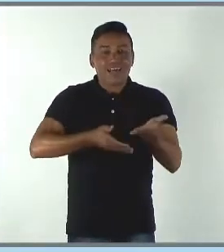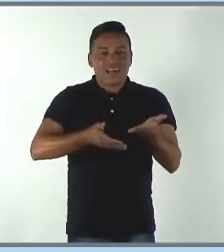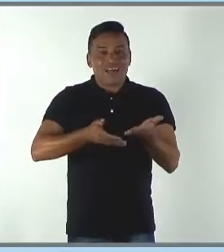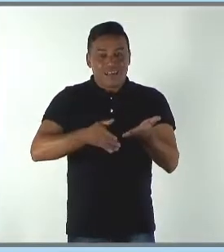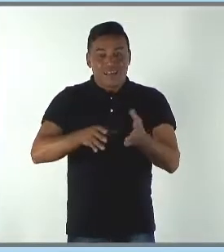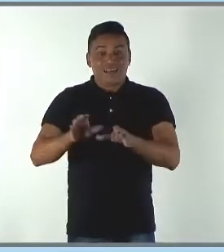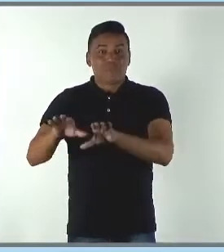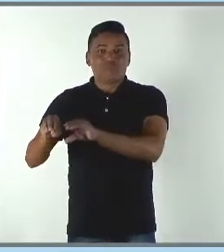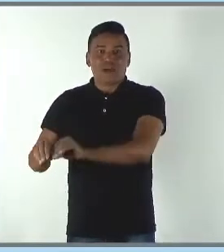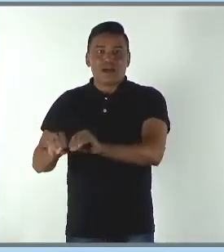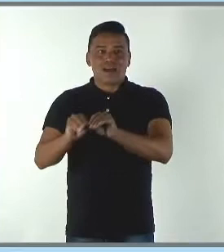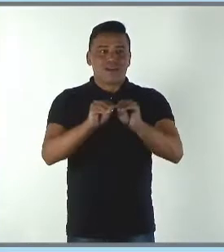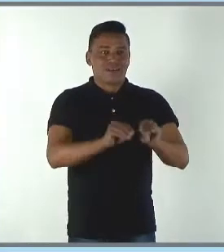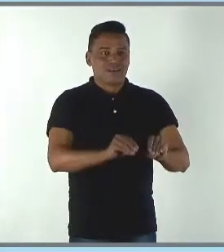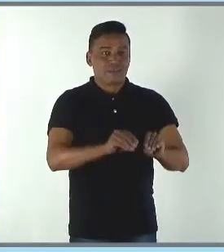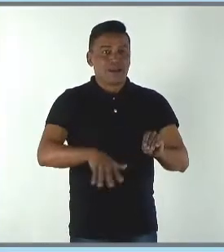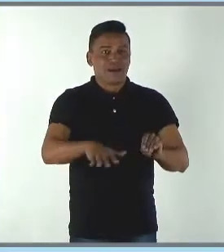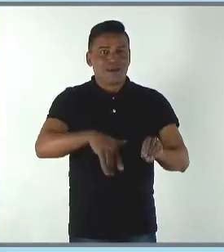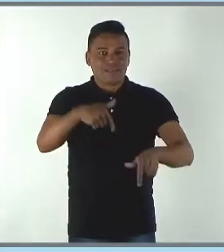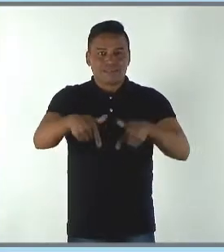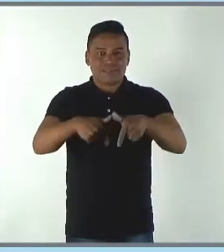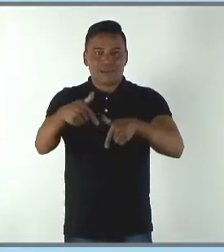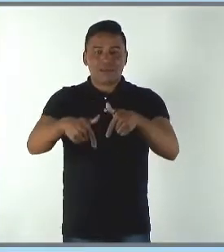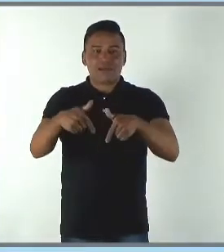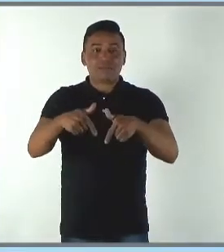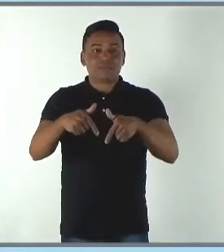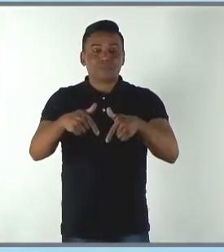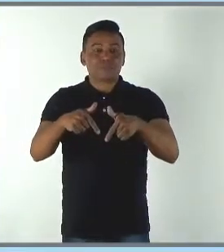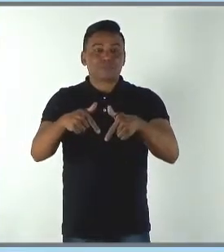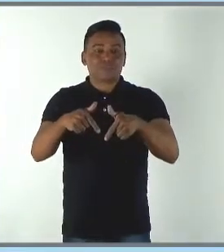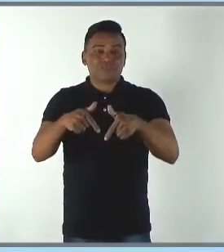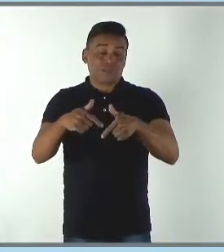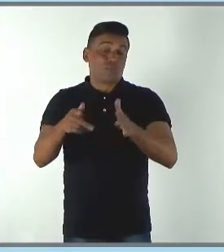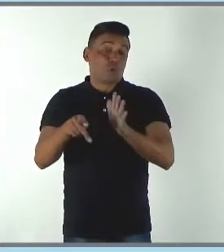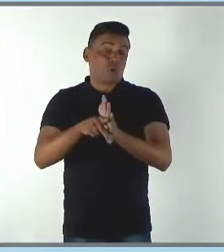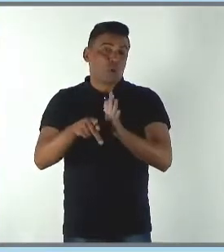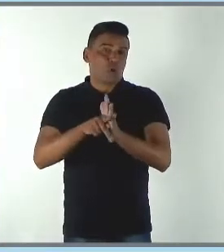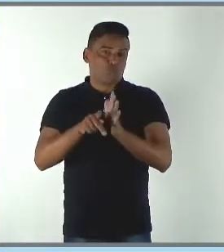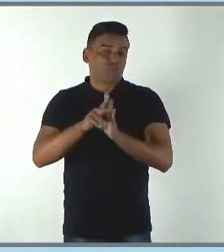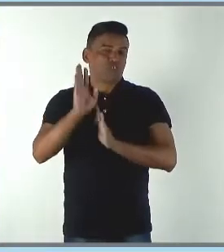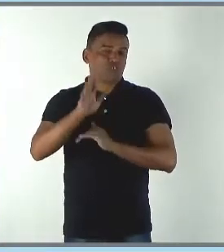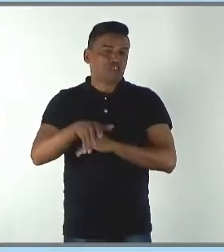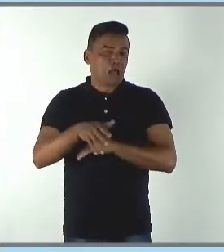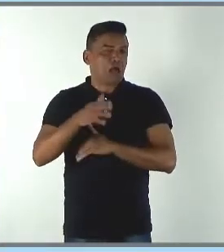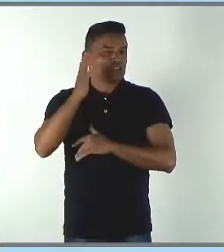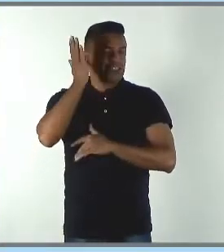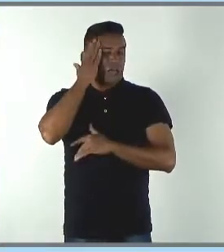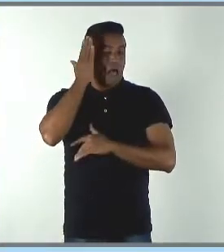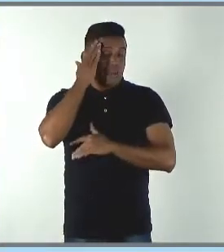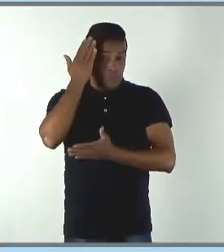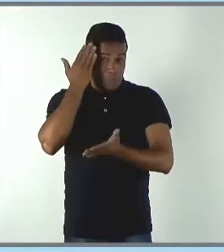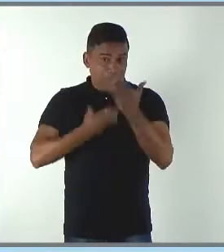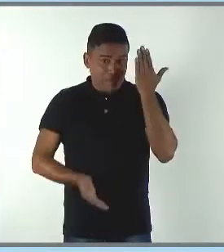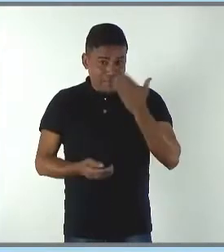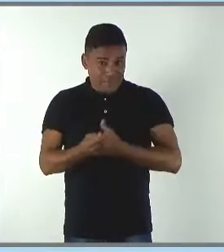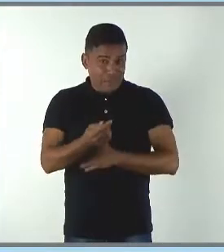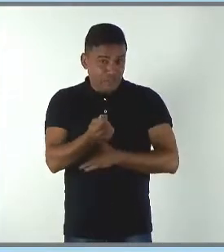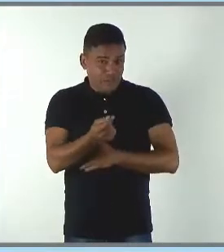direcionados para o campo da editoria. Até porque há sempre aquela lógica por trás do campo editorial, né? Se você quer perder dinheiro, crie uma editora.